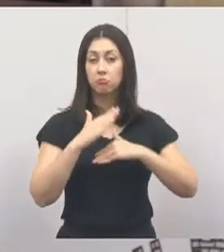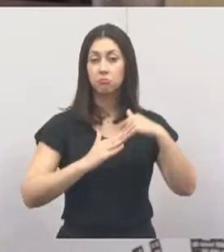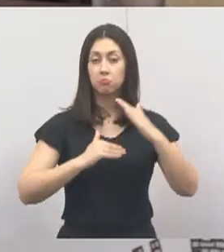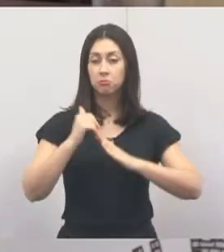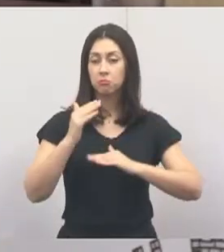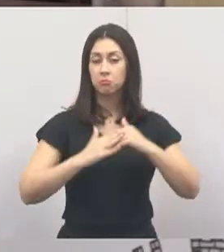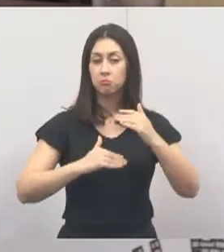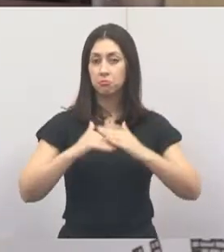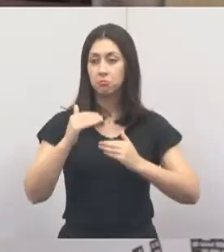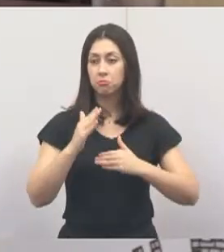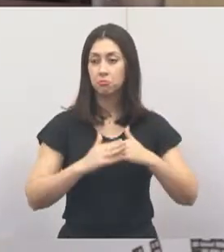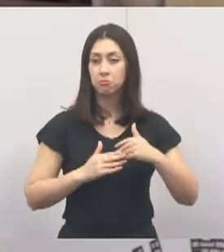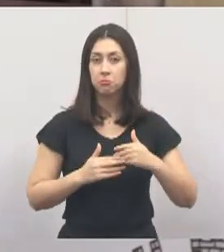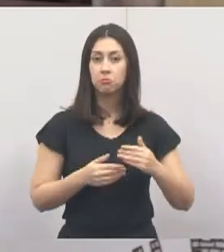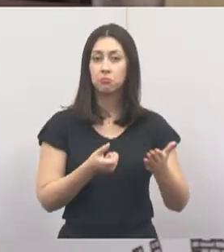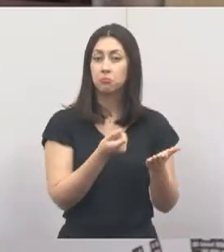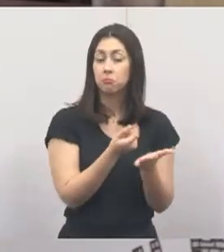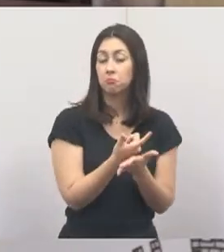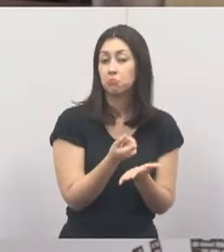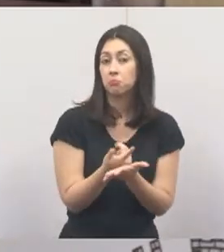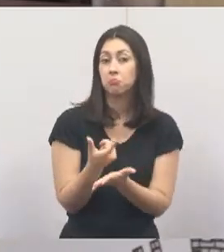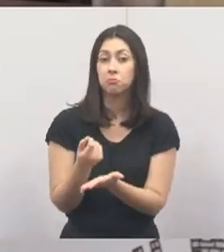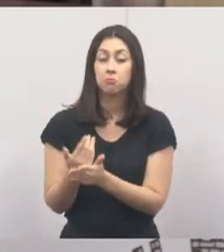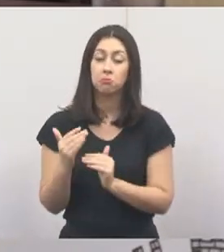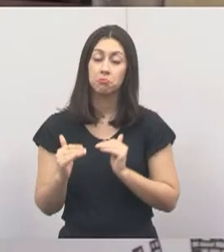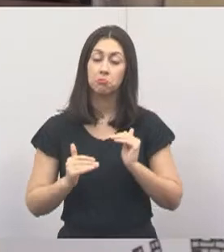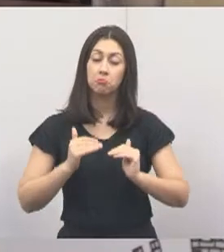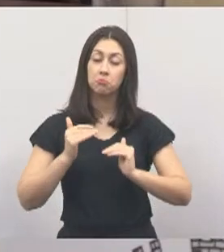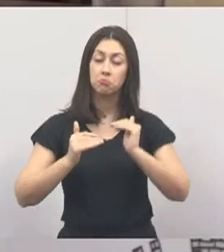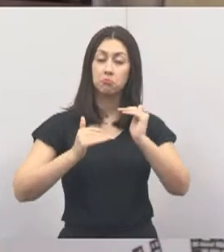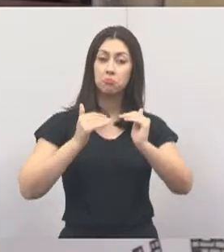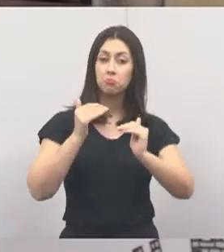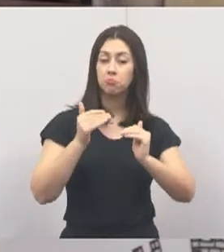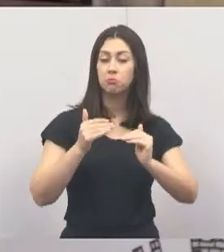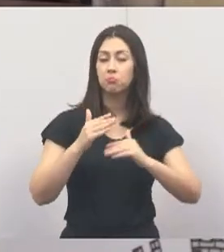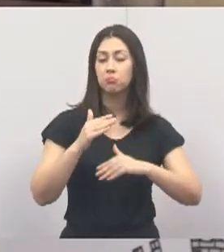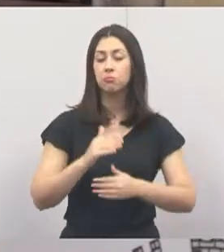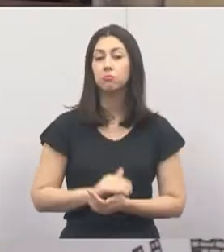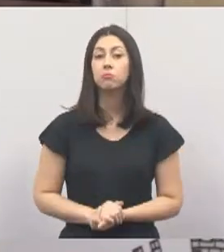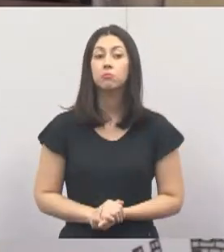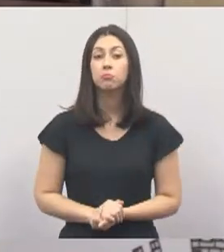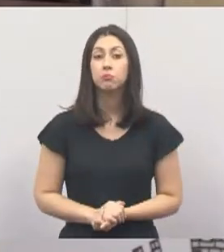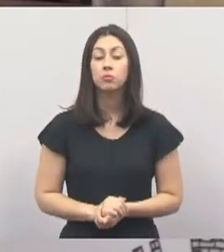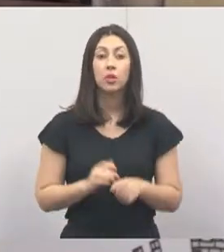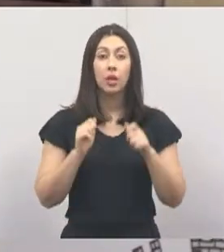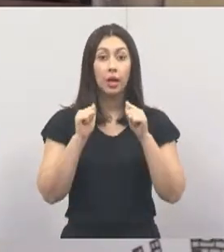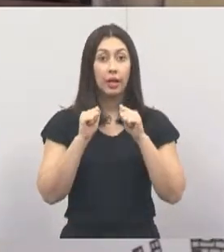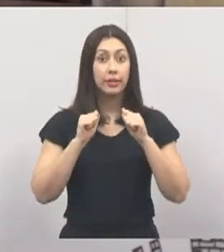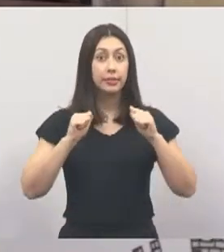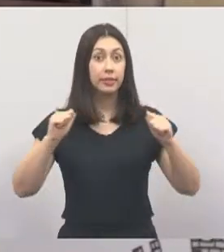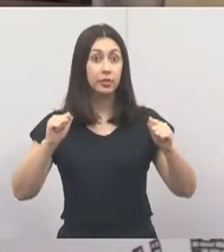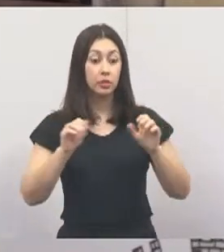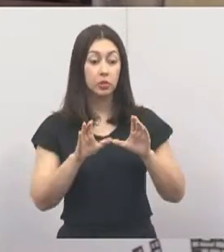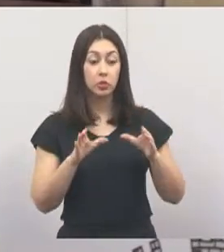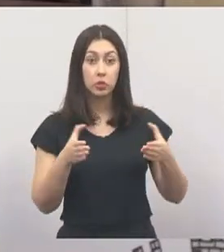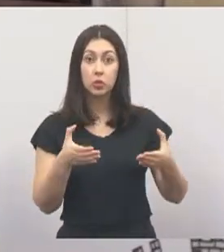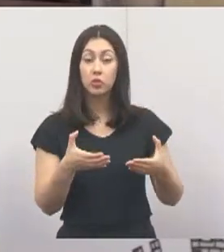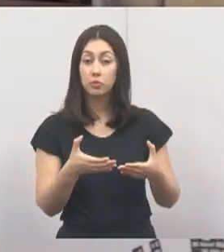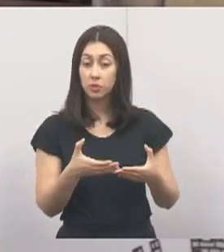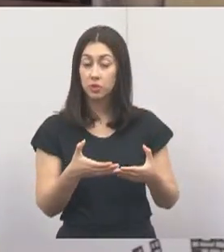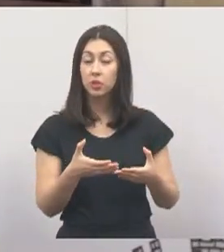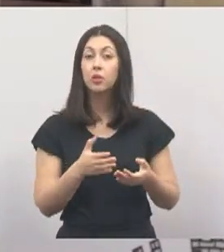atividades remuneradas pela gratificação por desenvolvimento de atividade, de assessor das comissões